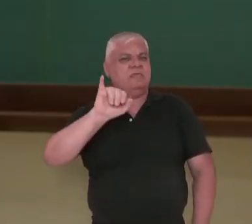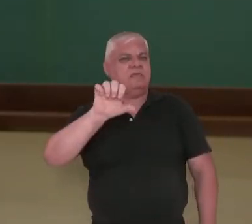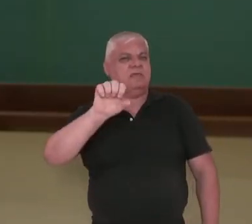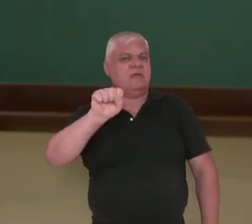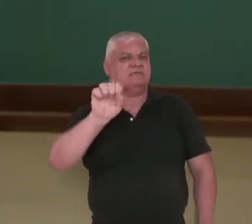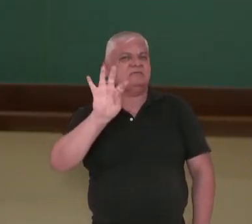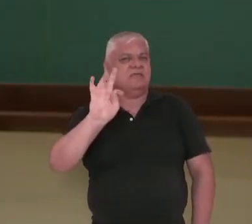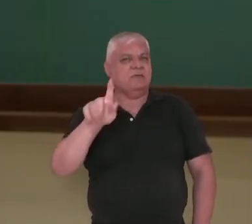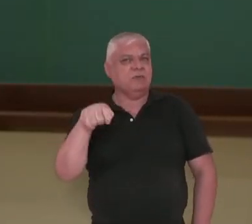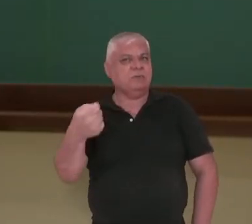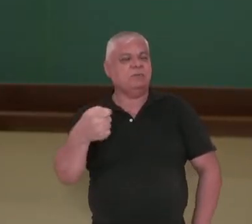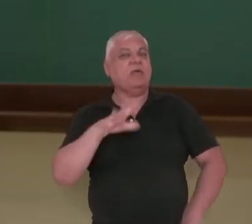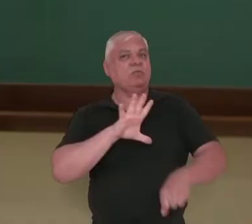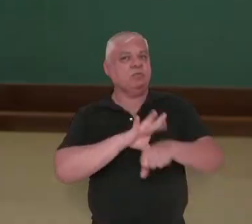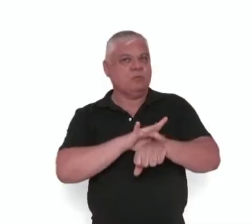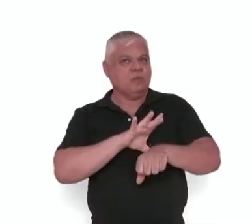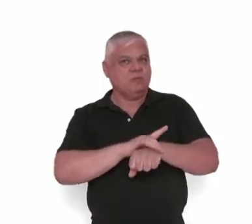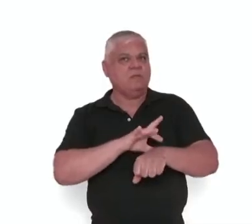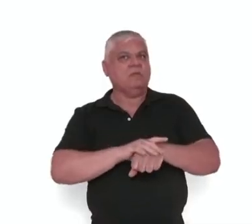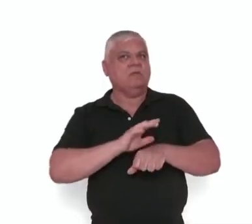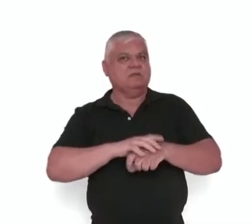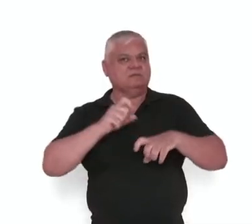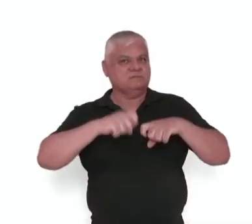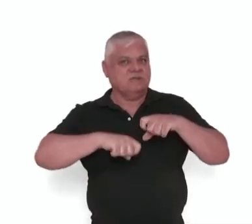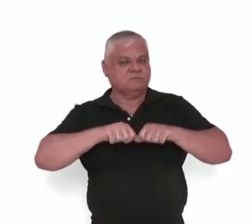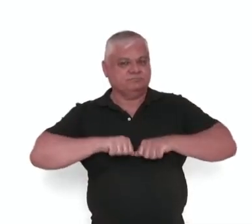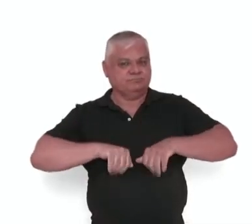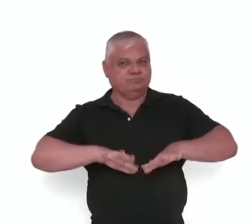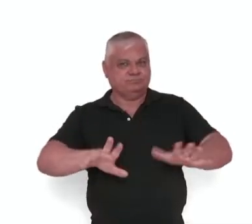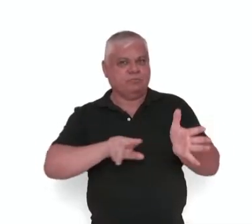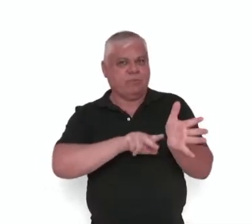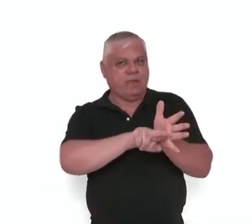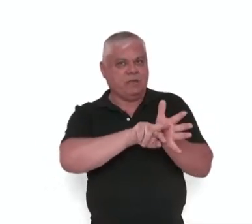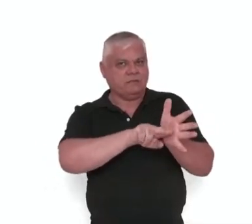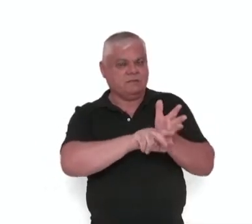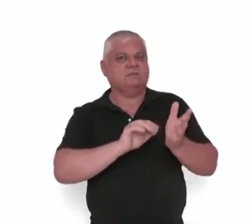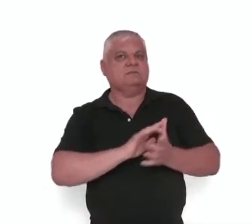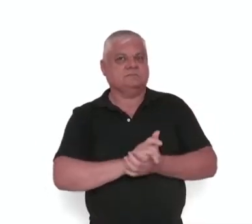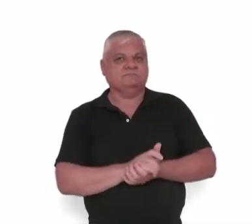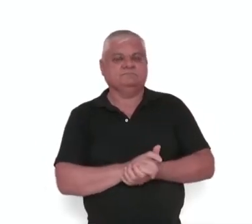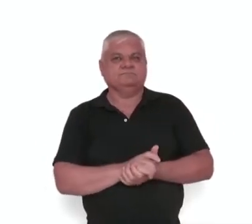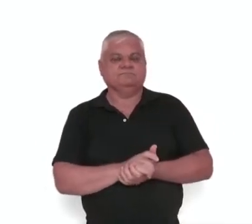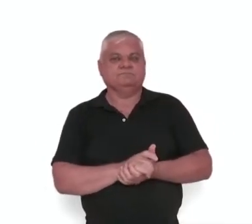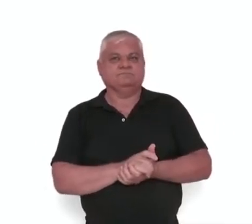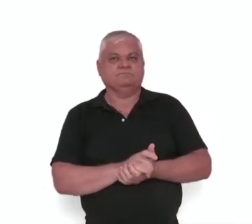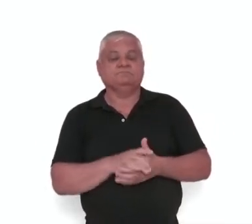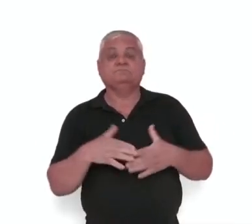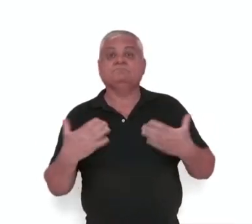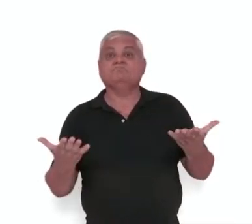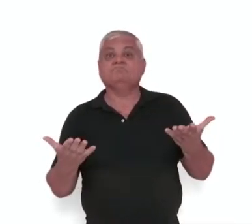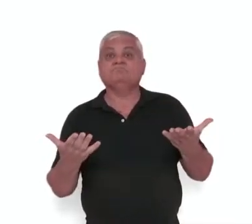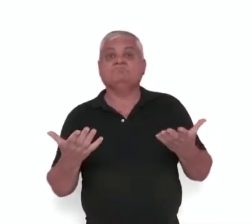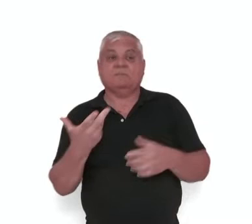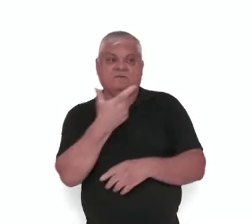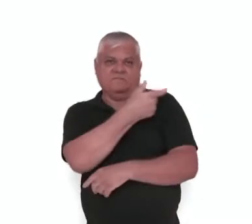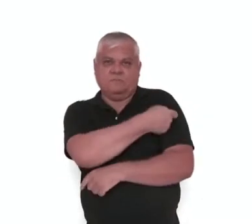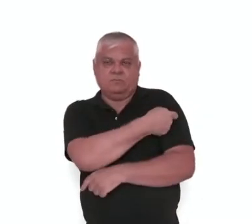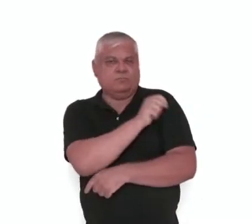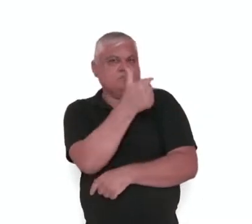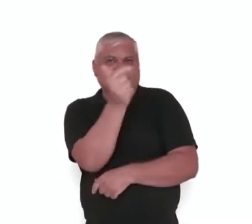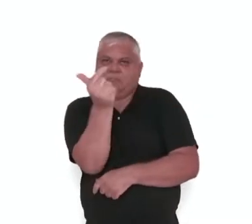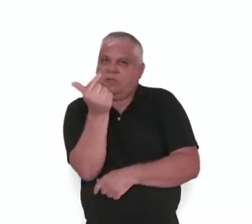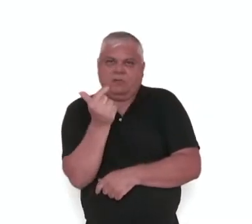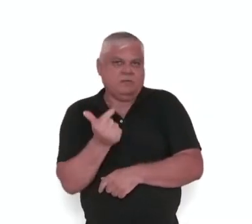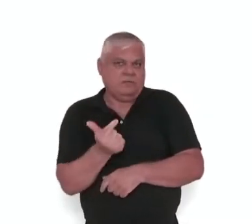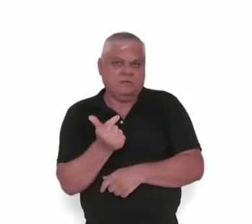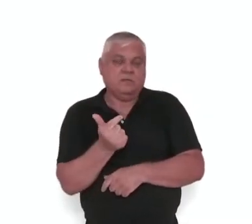a única maneira de prevenir doenças causadas por bactérias, para as quais não há vacina.